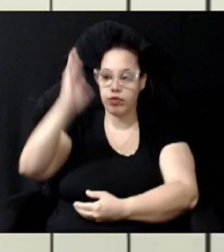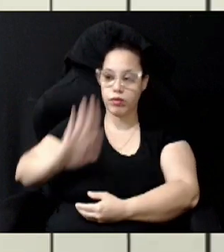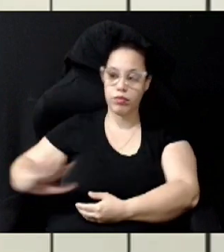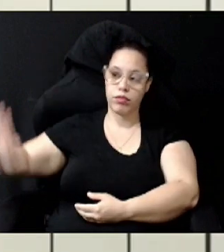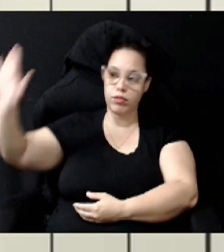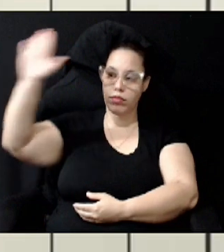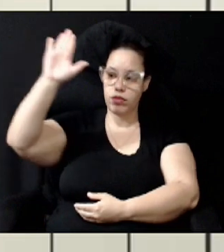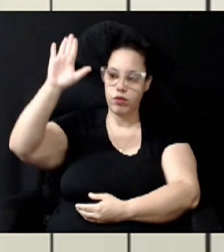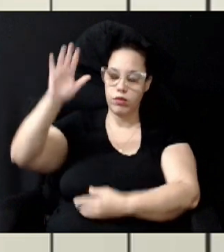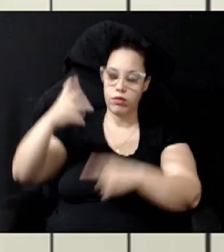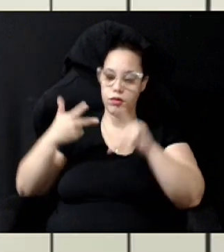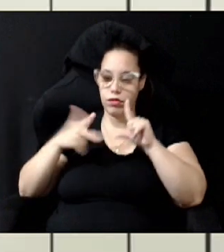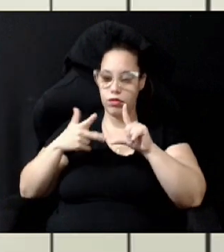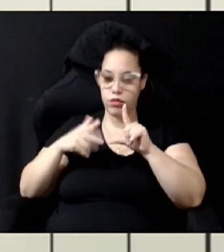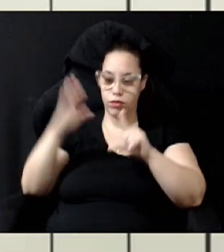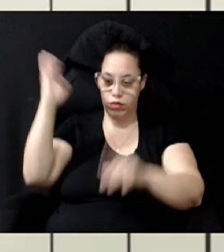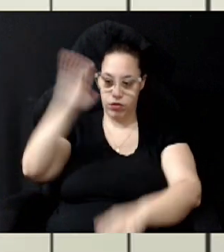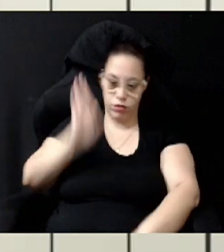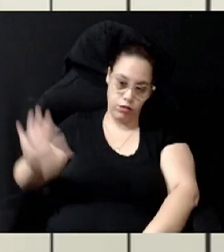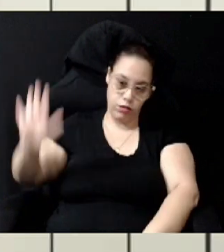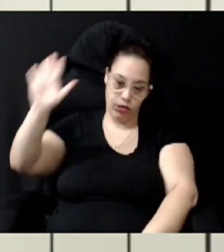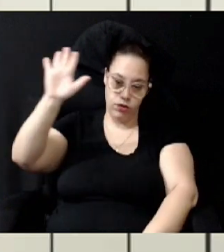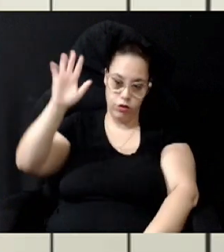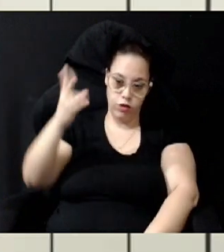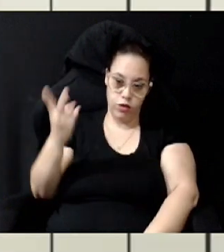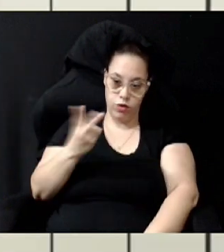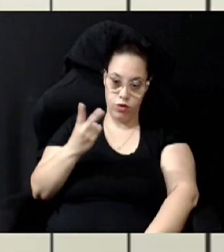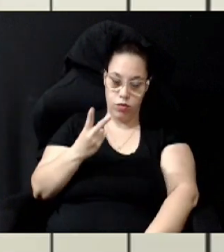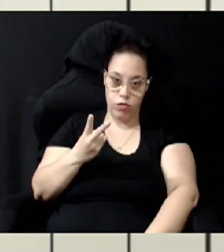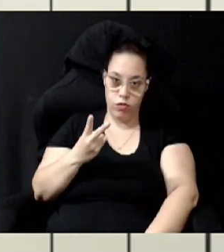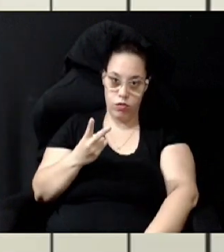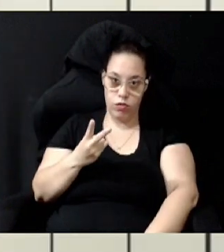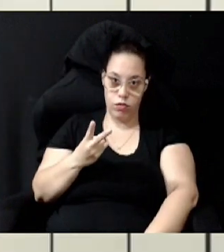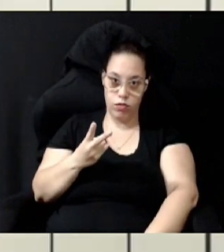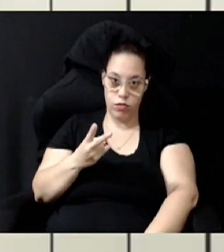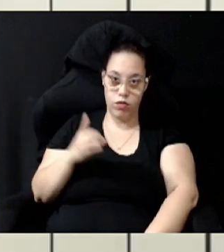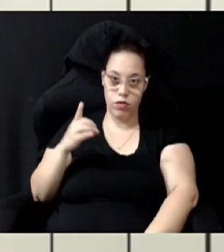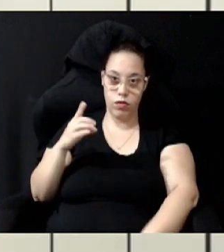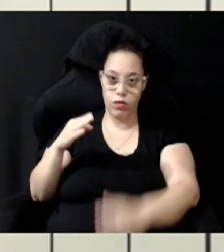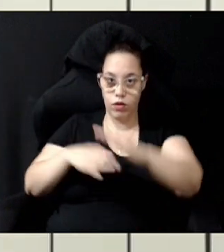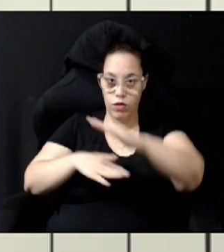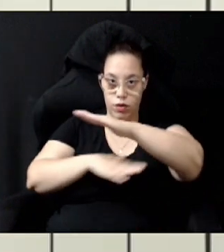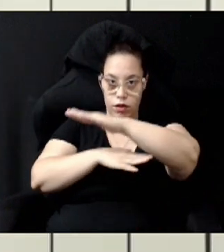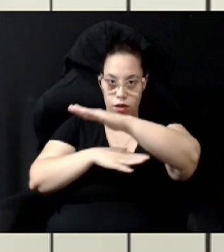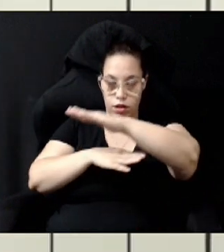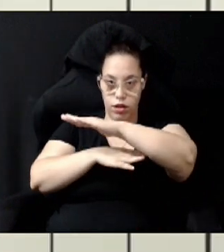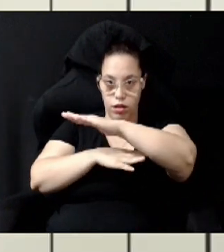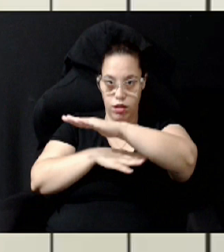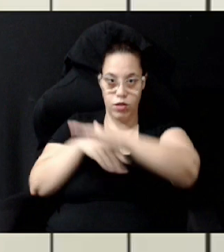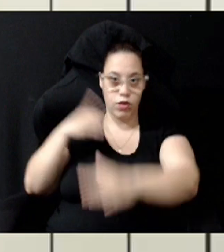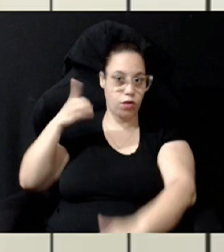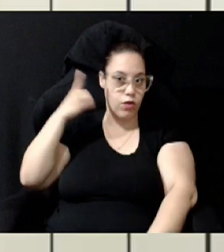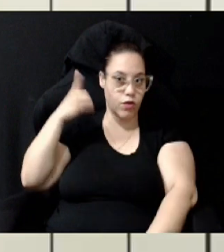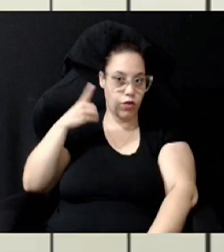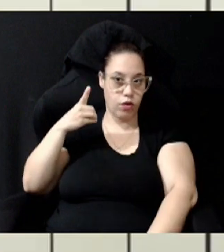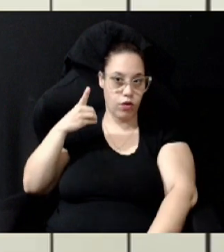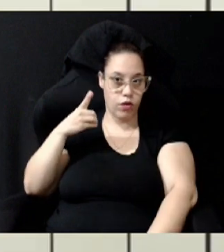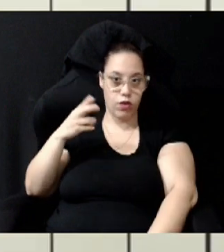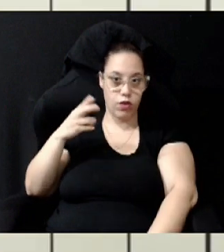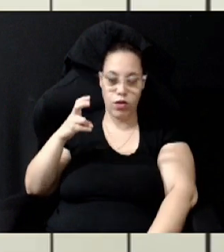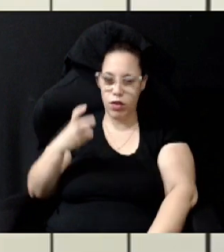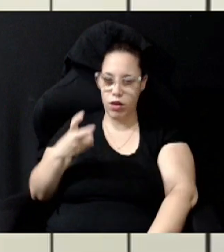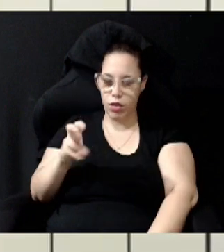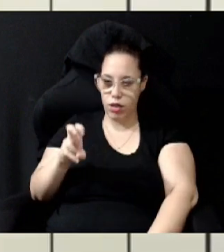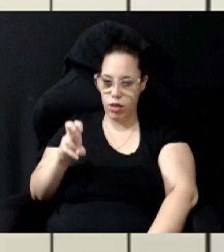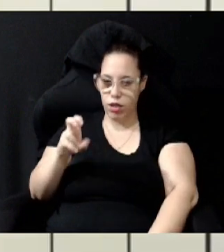Legislativo Brasileiro, que é composto por duas casas, Câmara dos Deputados, e o Senado. A Câmara é formada por 513 deputados,